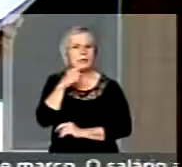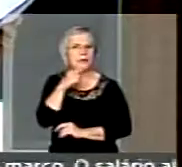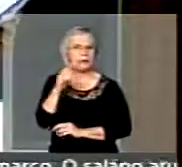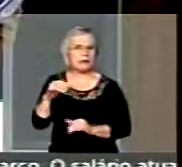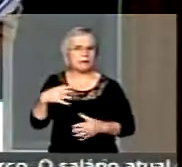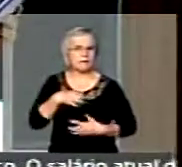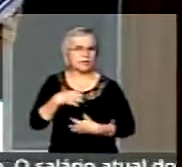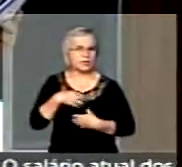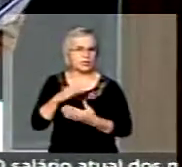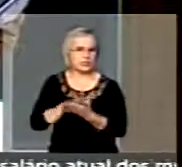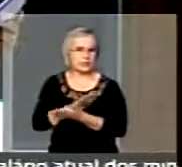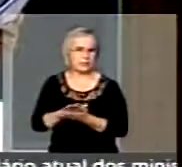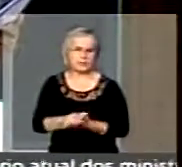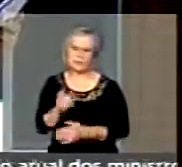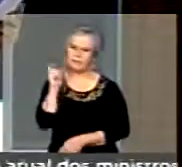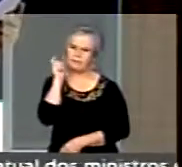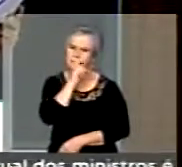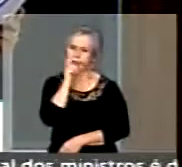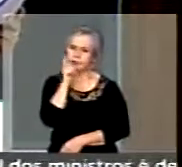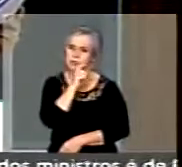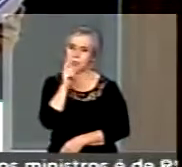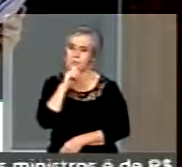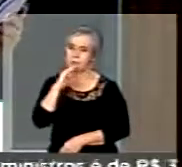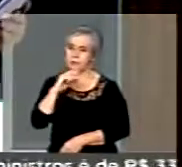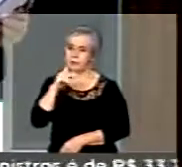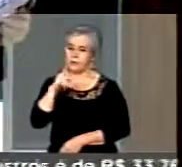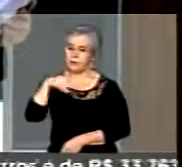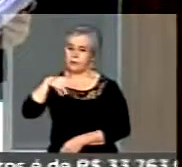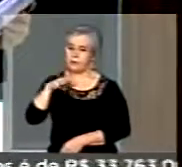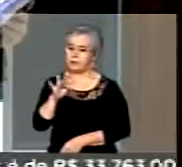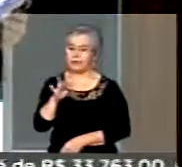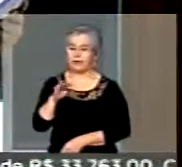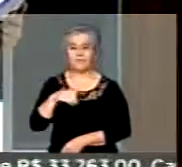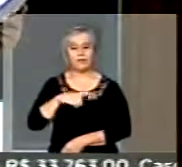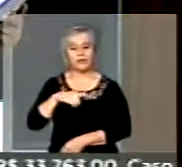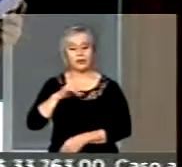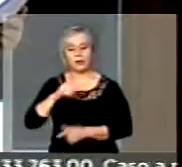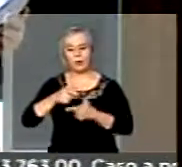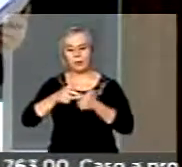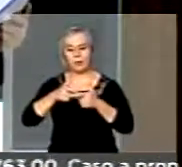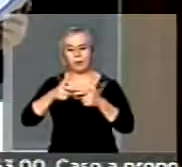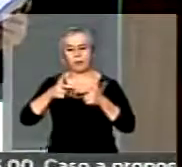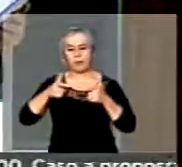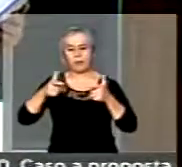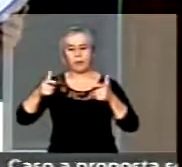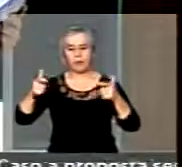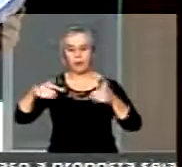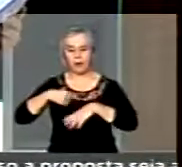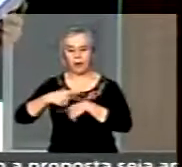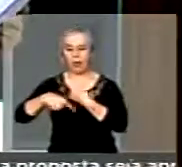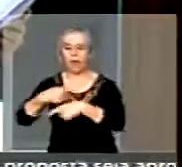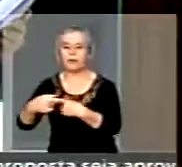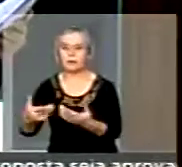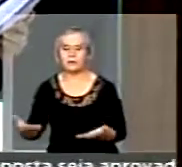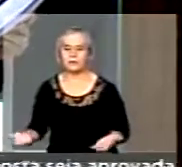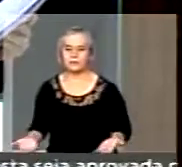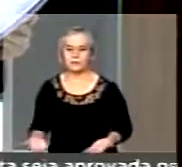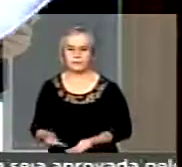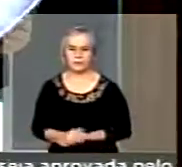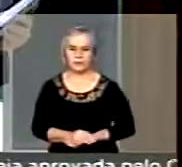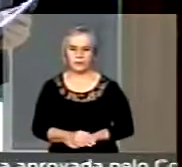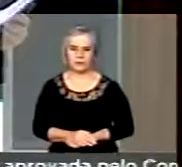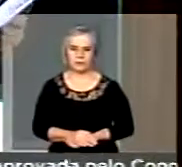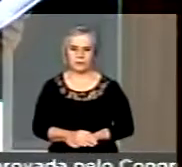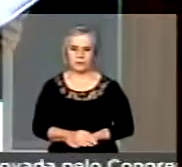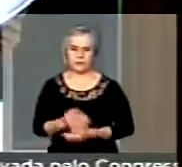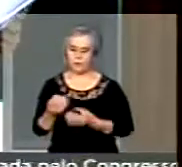Mentira! A CPMF é um imposto em cascata, já que incide sobre todas as transações envolvidas em um produto.